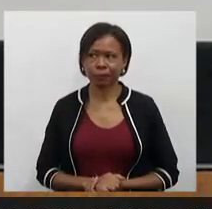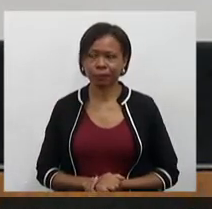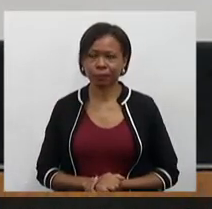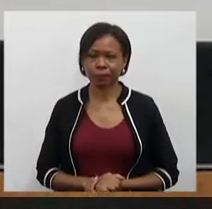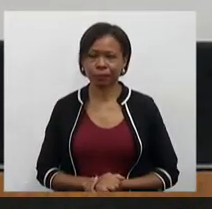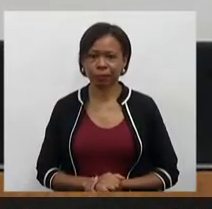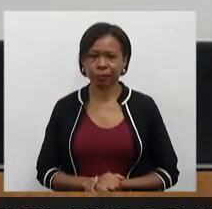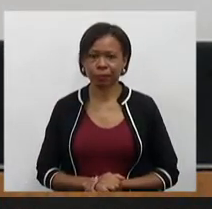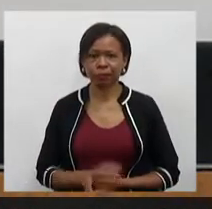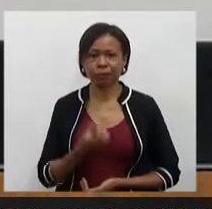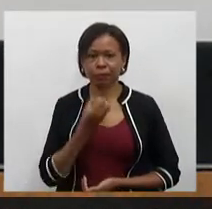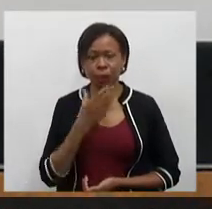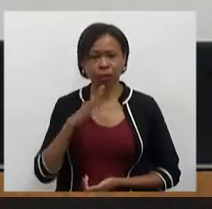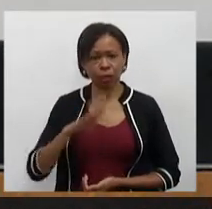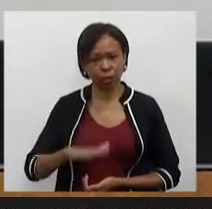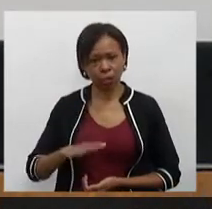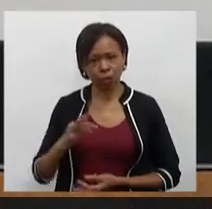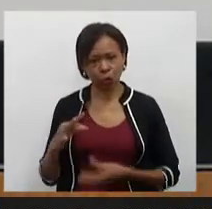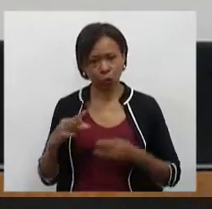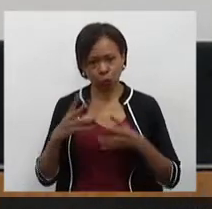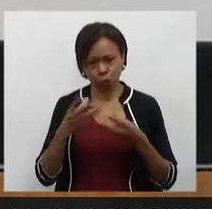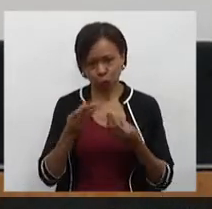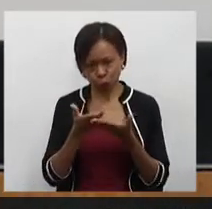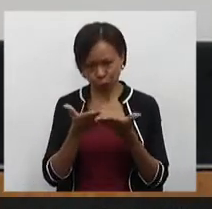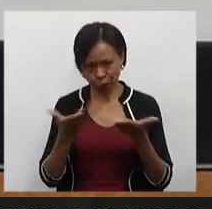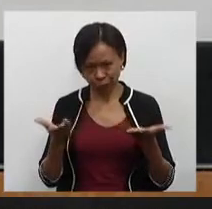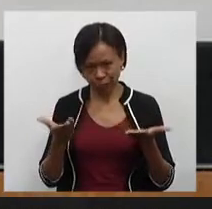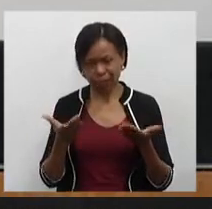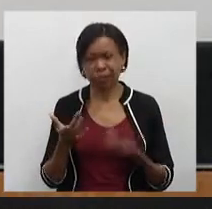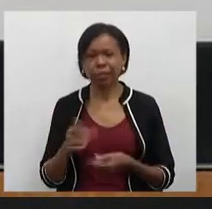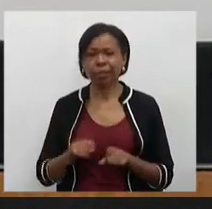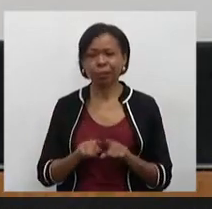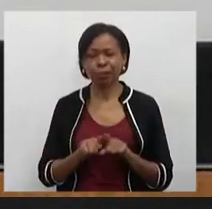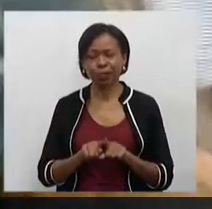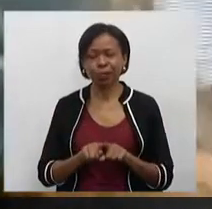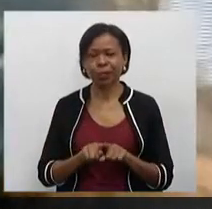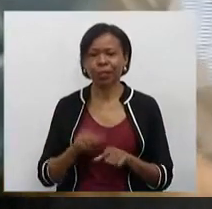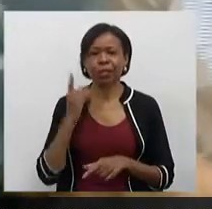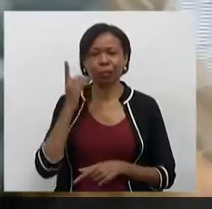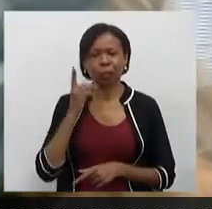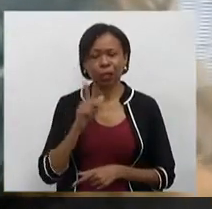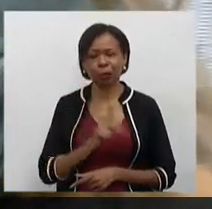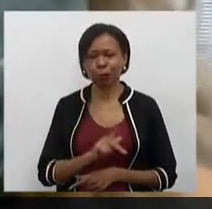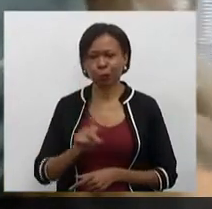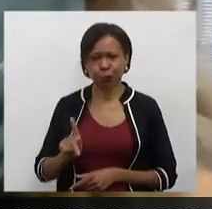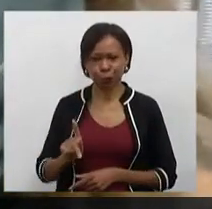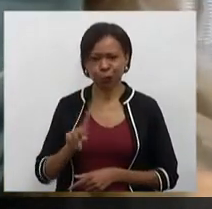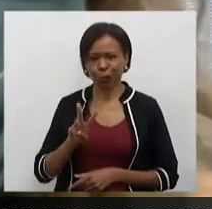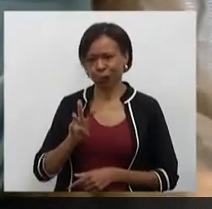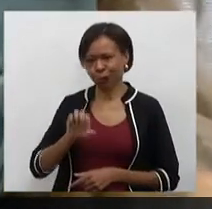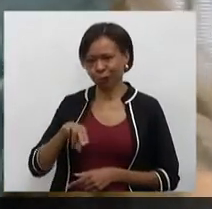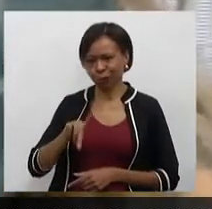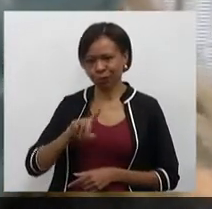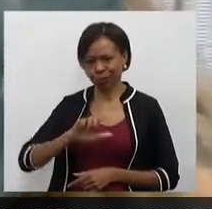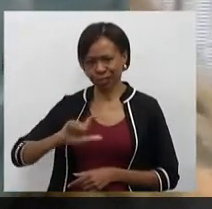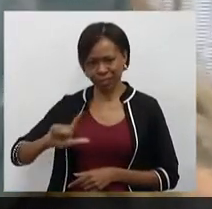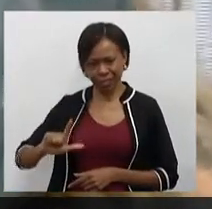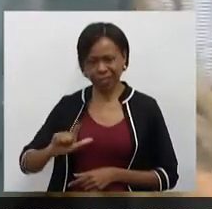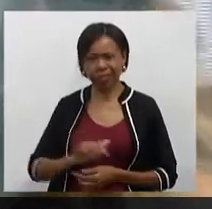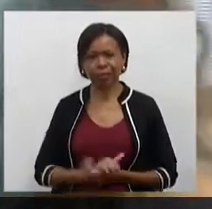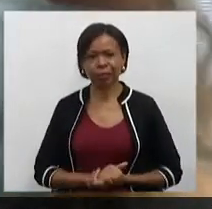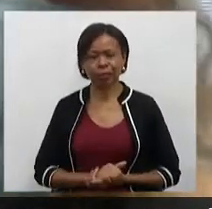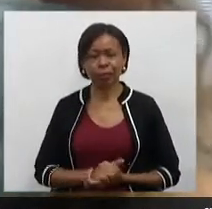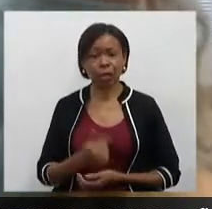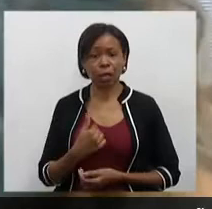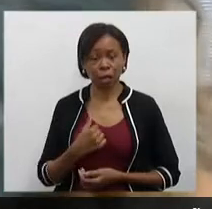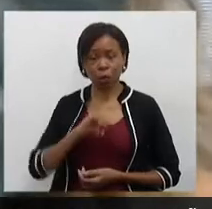Boa tarde a todos, boa tarde, excelentíssimo deputado professor Wendel, demais participantes dessa mesa. Meu nome